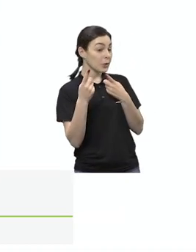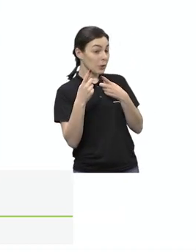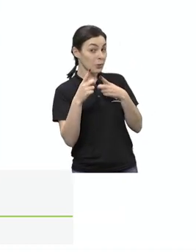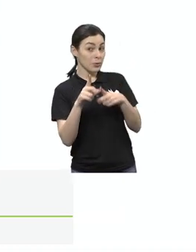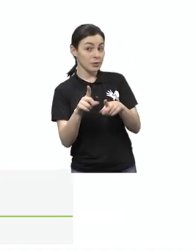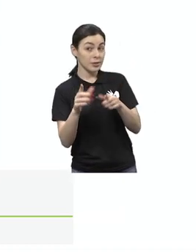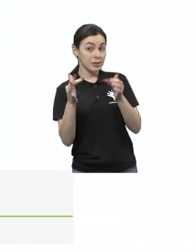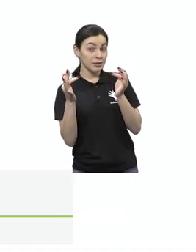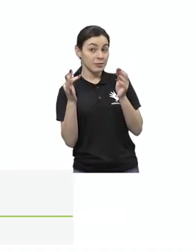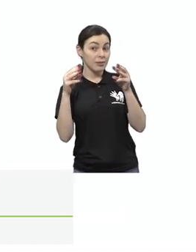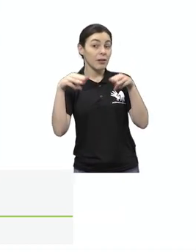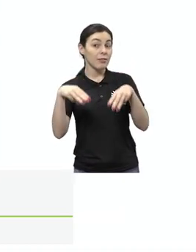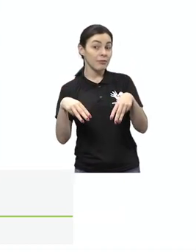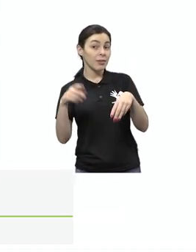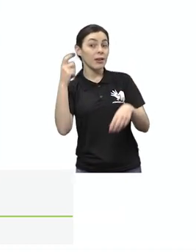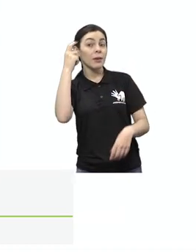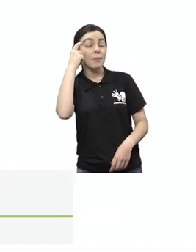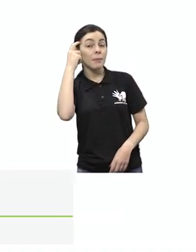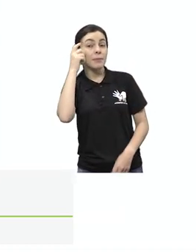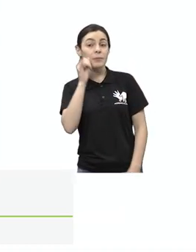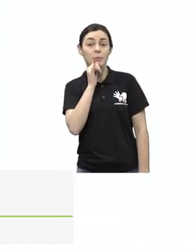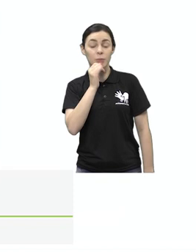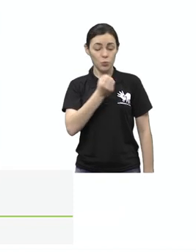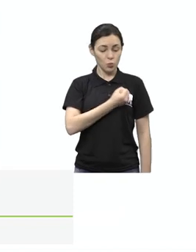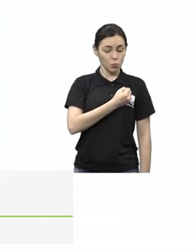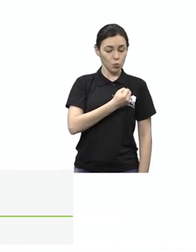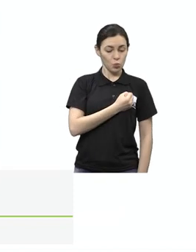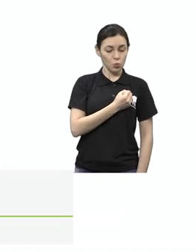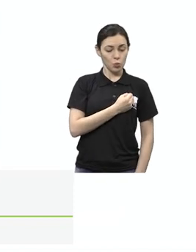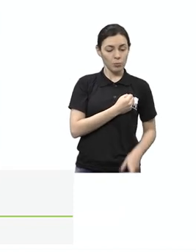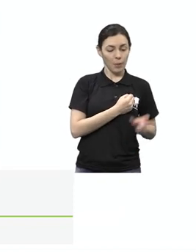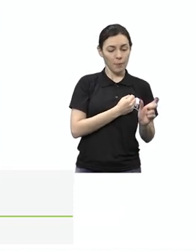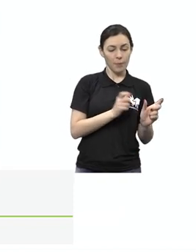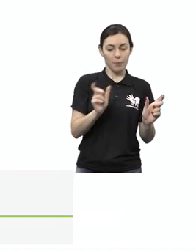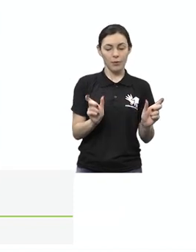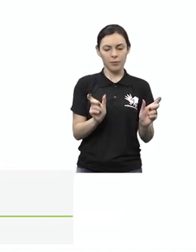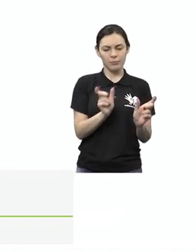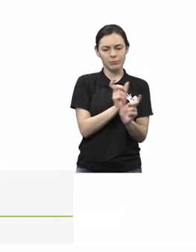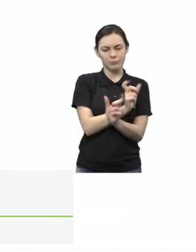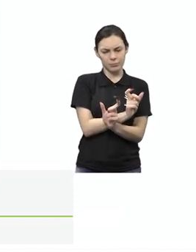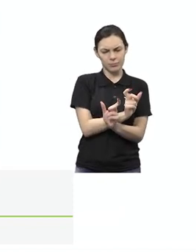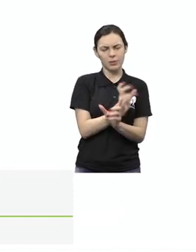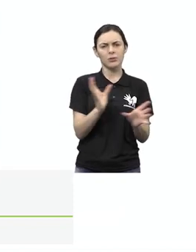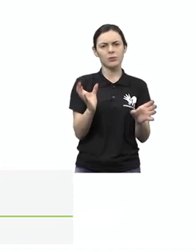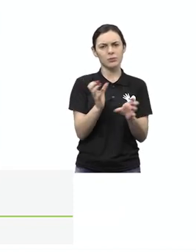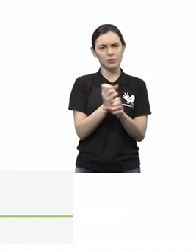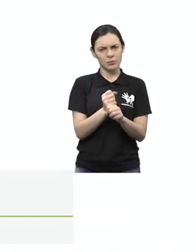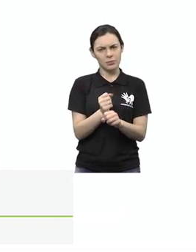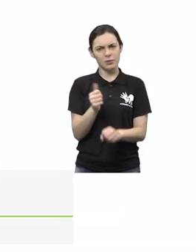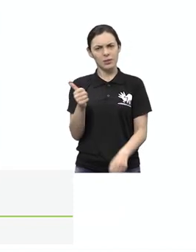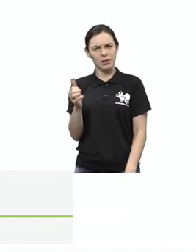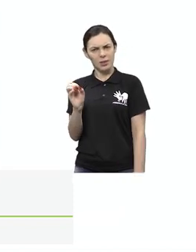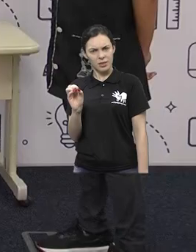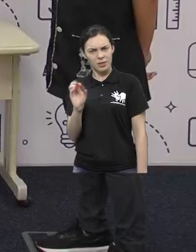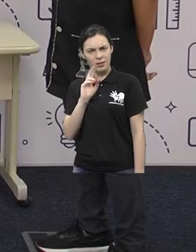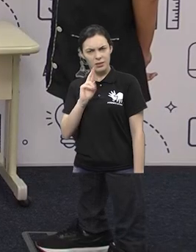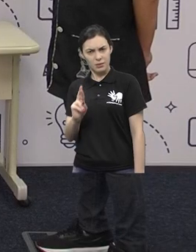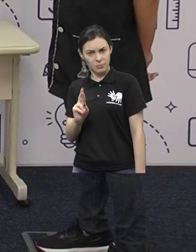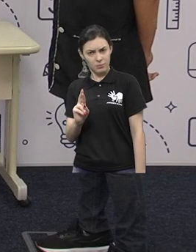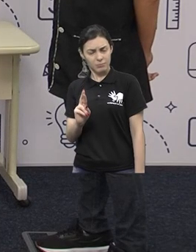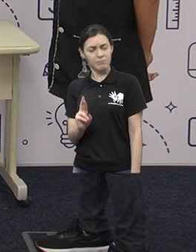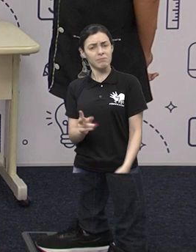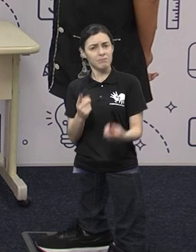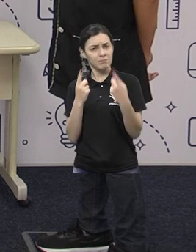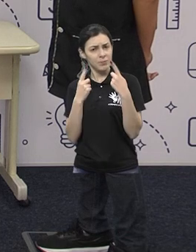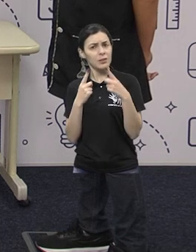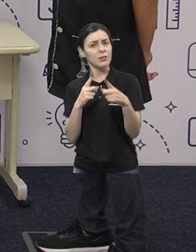também, não é? Esse desafio final de nós pensarmos. Se trocarmos os números de lugar, será que chegaremos no total